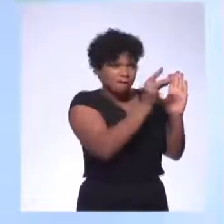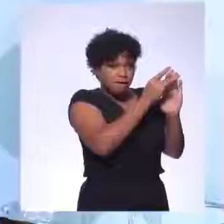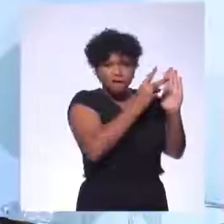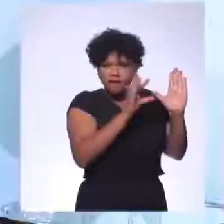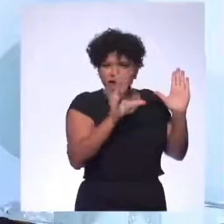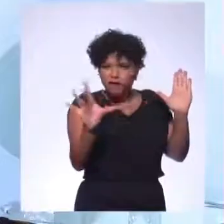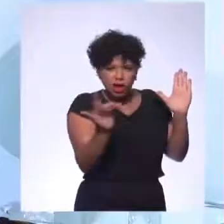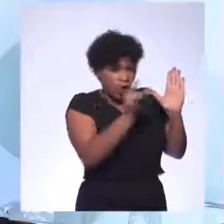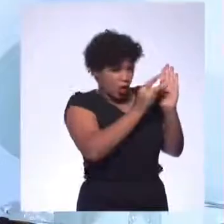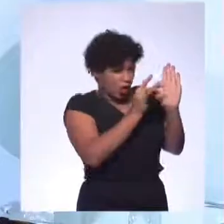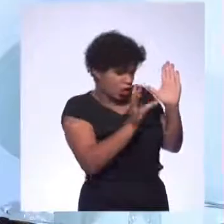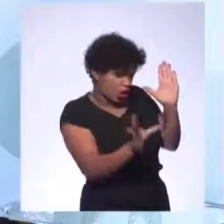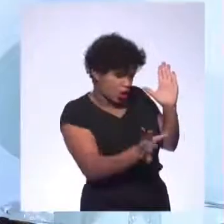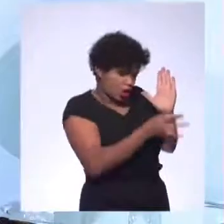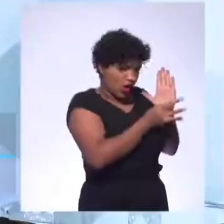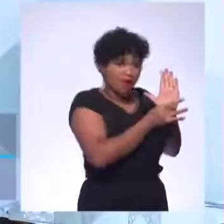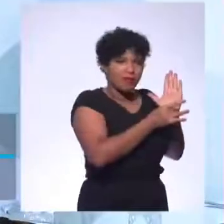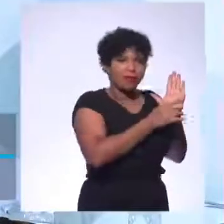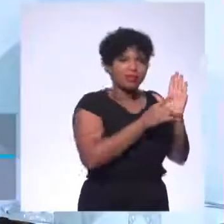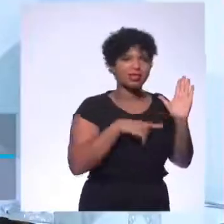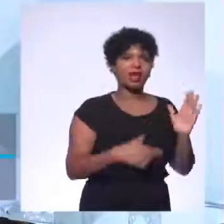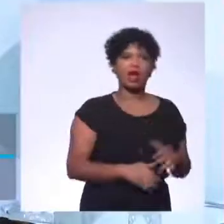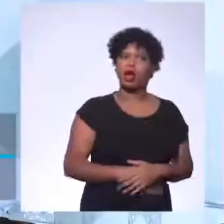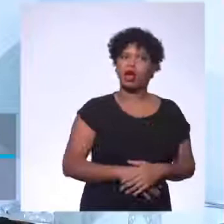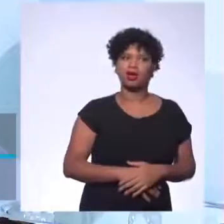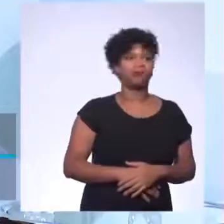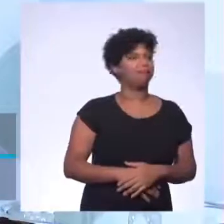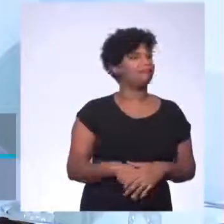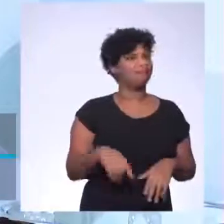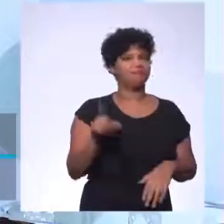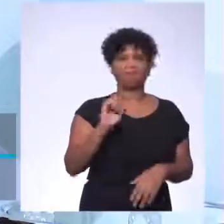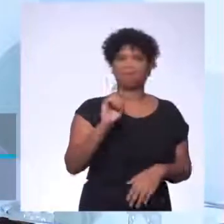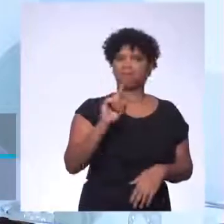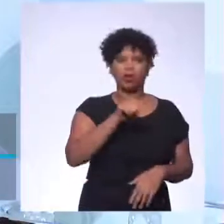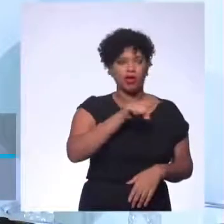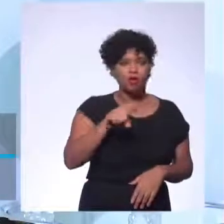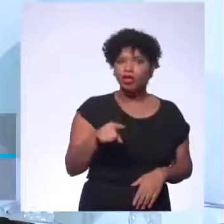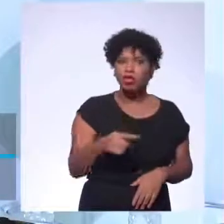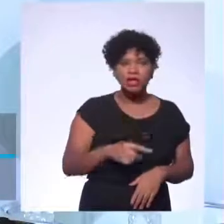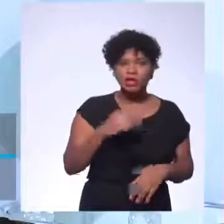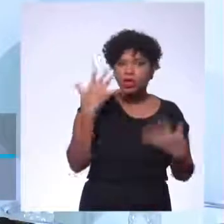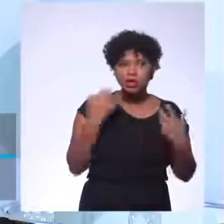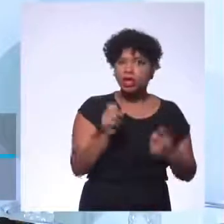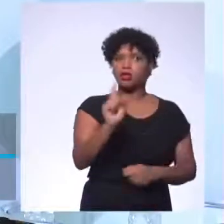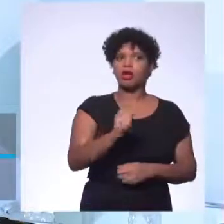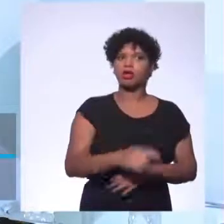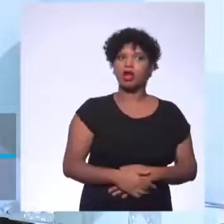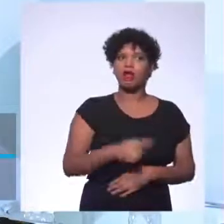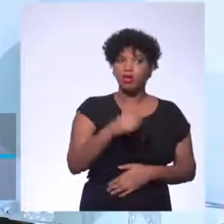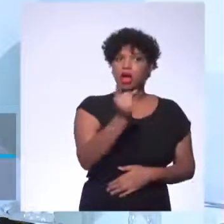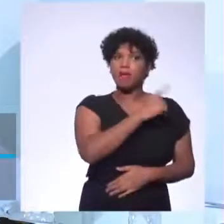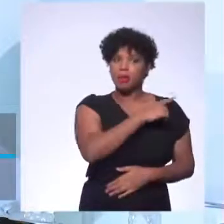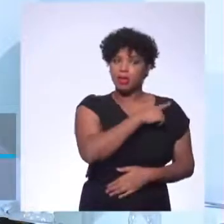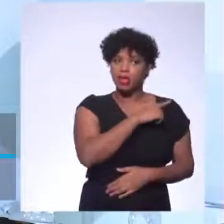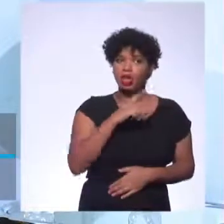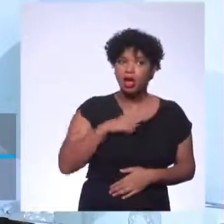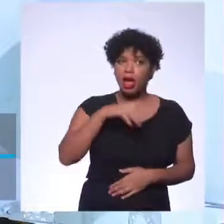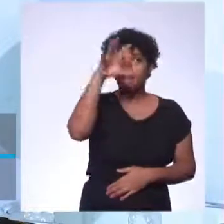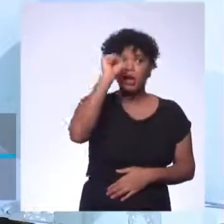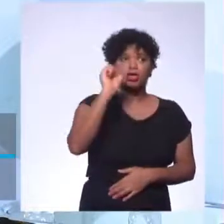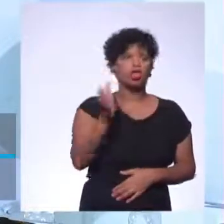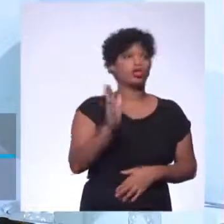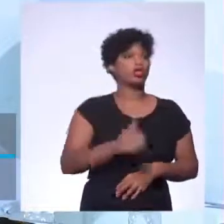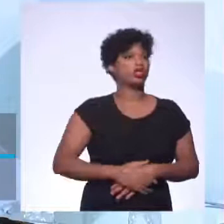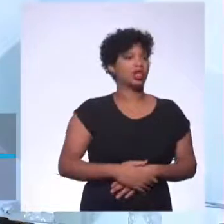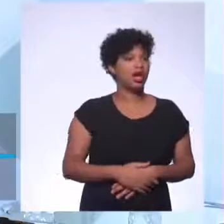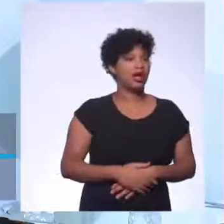começa assim, depois coloca isso. Depois... Gente, não cai nessa. Vocês estão na 2ª série, já vai aprendendo, né? Já vai aprendendo. Sim. Não cai